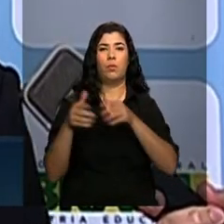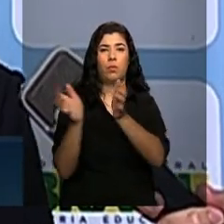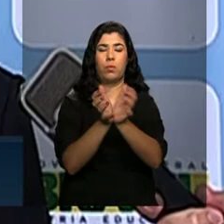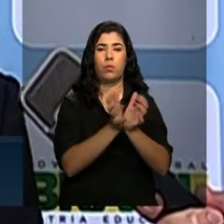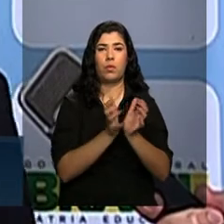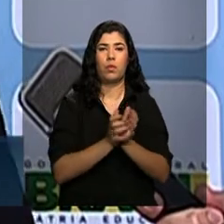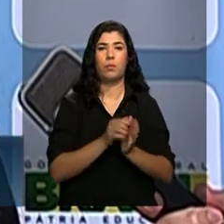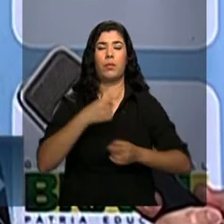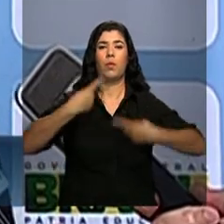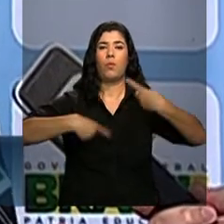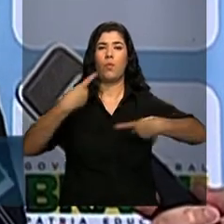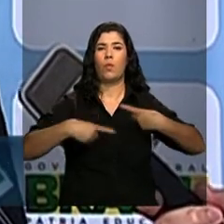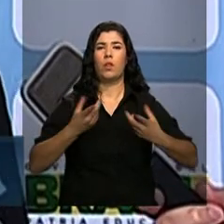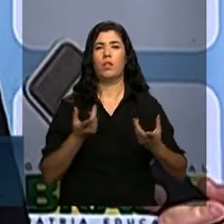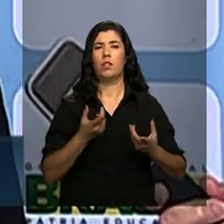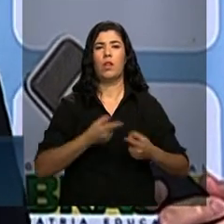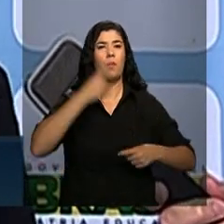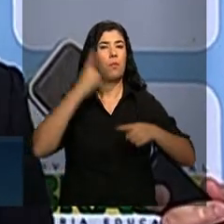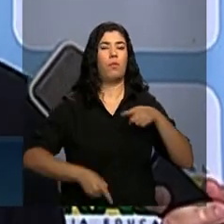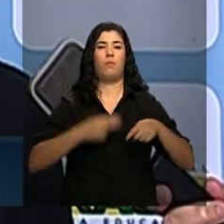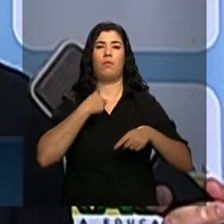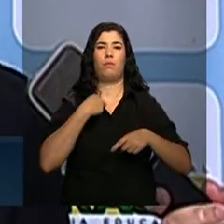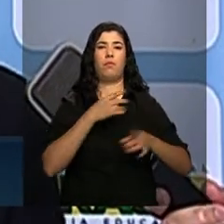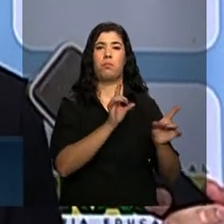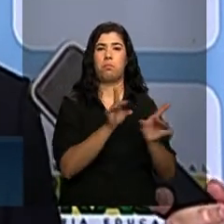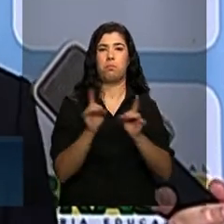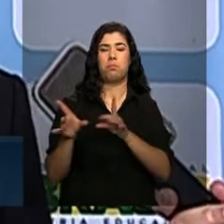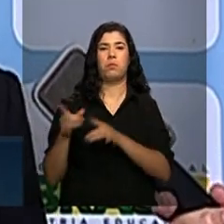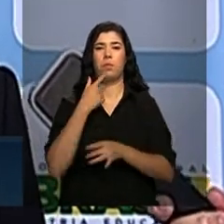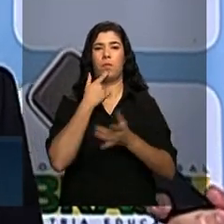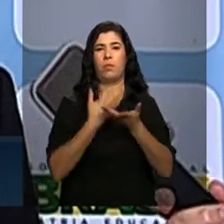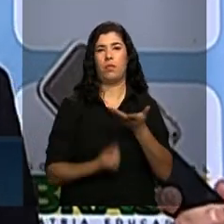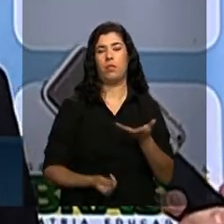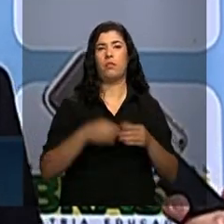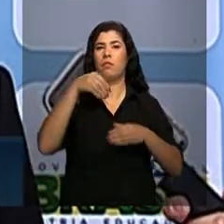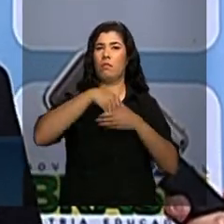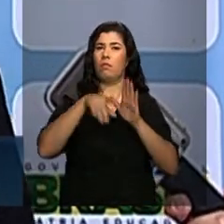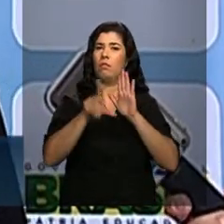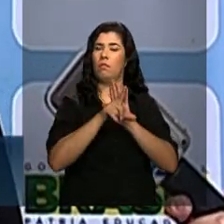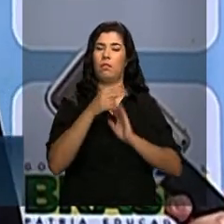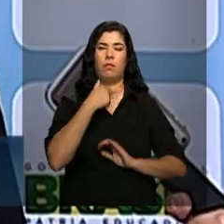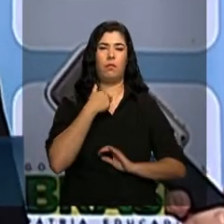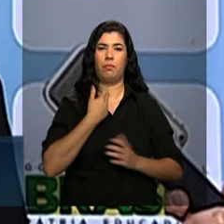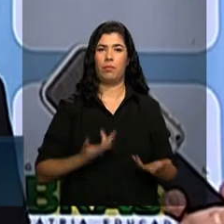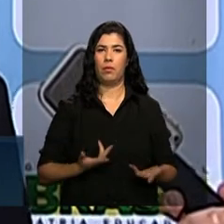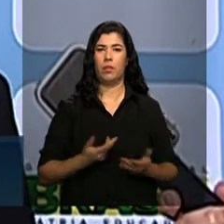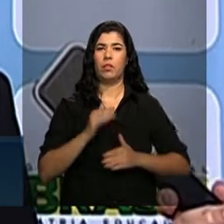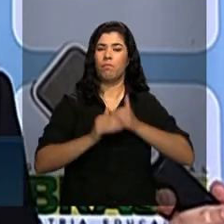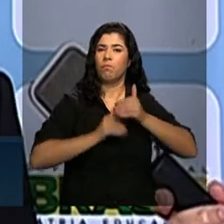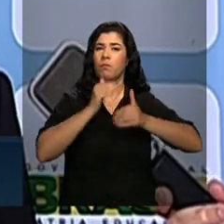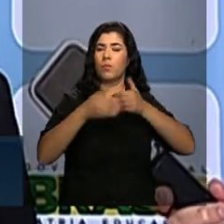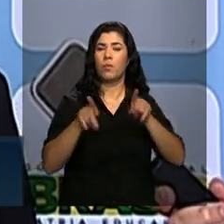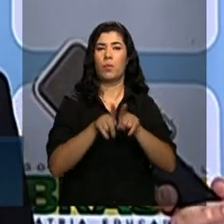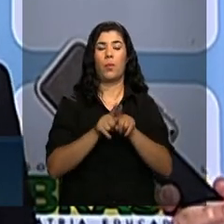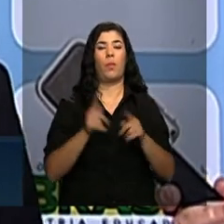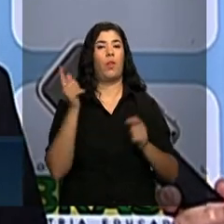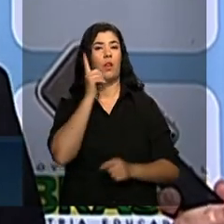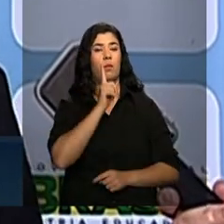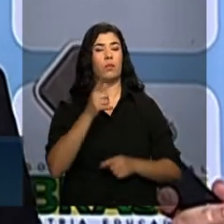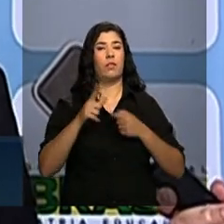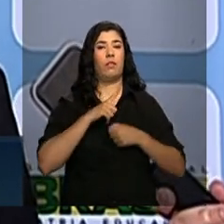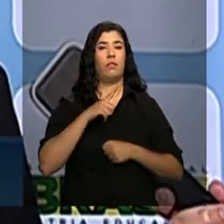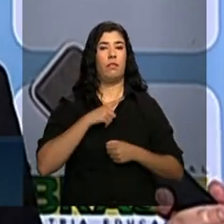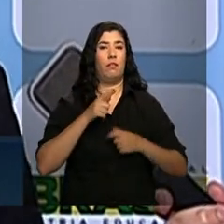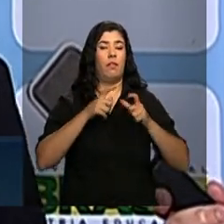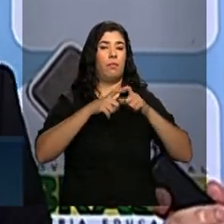sangue. Comercialização de sangue é proibida pela nossa legislação. Então se avança muito no sentido de conseguir ter